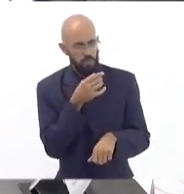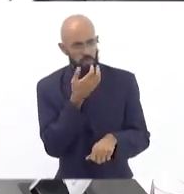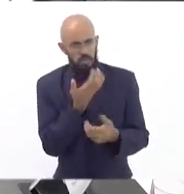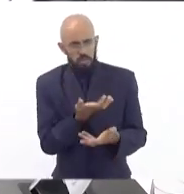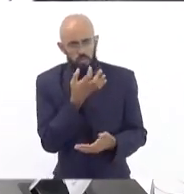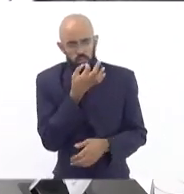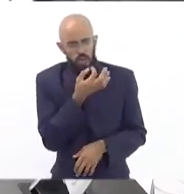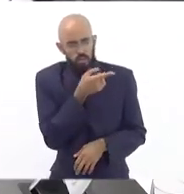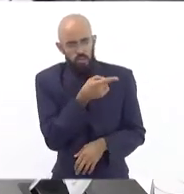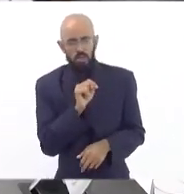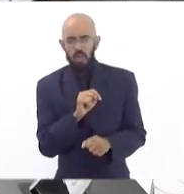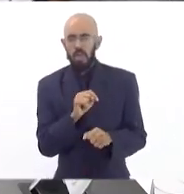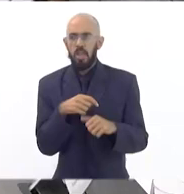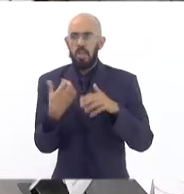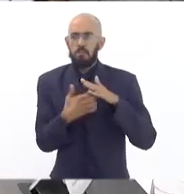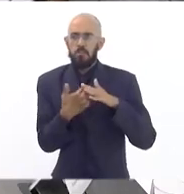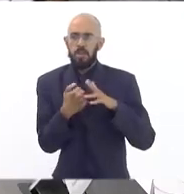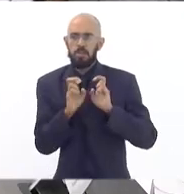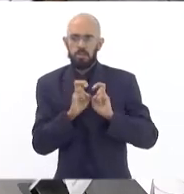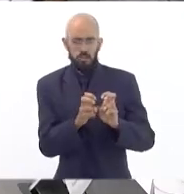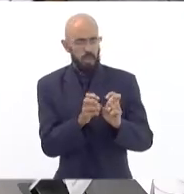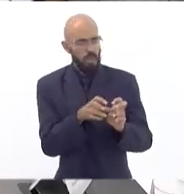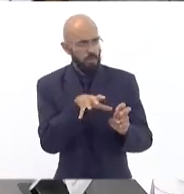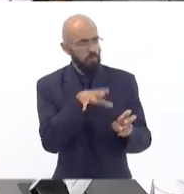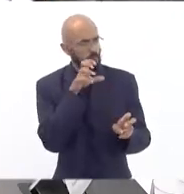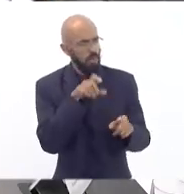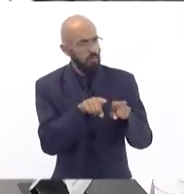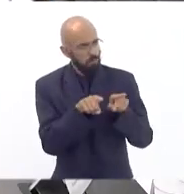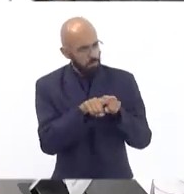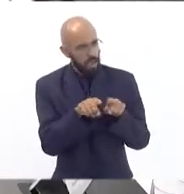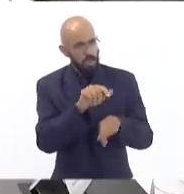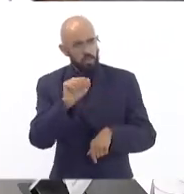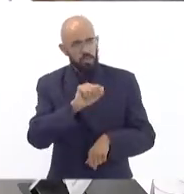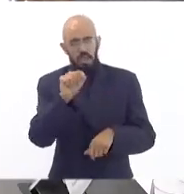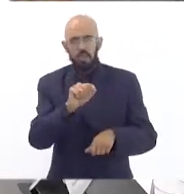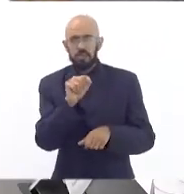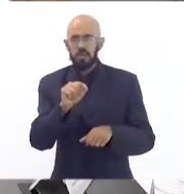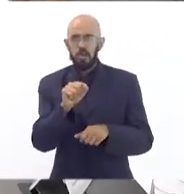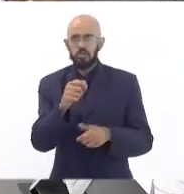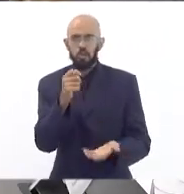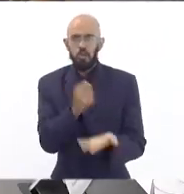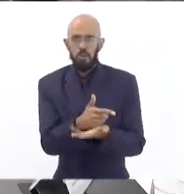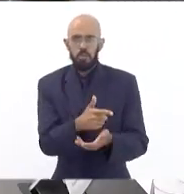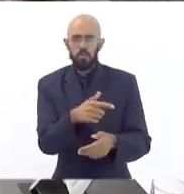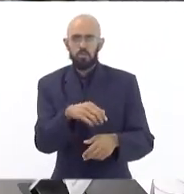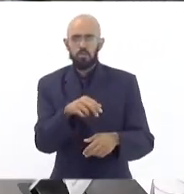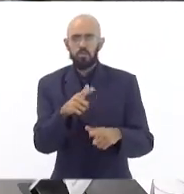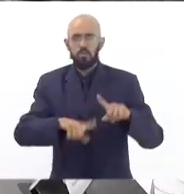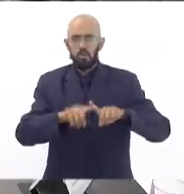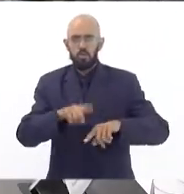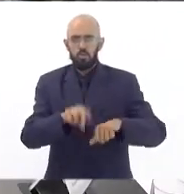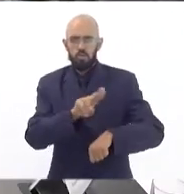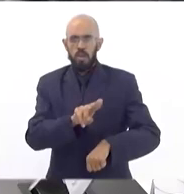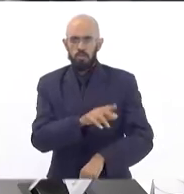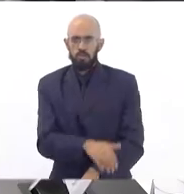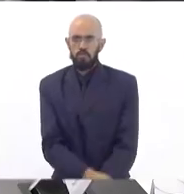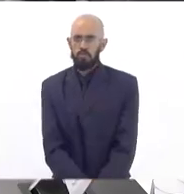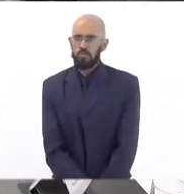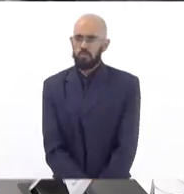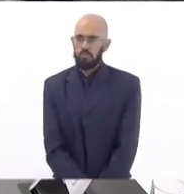a SuperVia e Associação de recicladores que tem Exposições para fazer então a SuperVia por gentileza